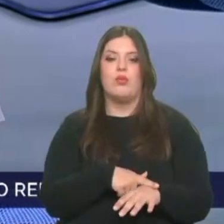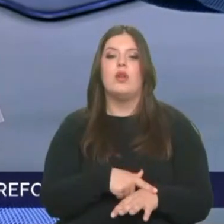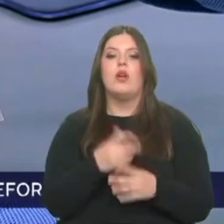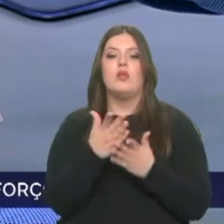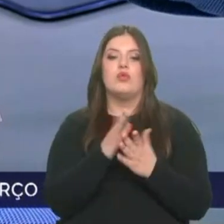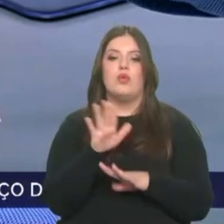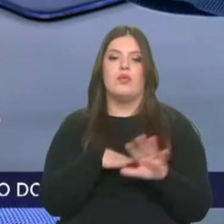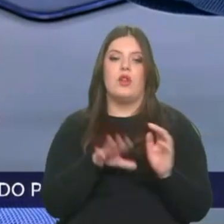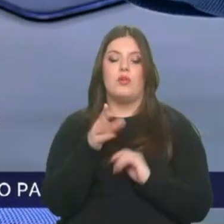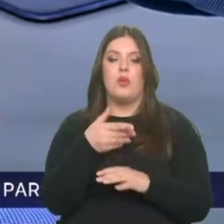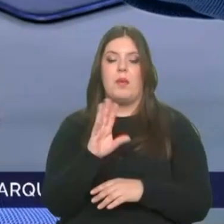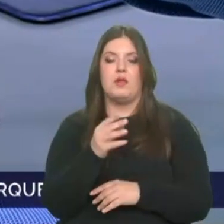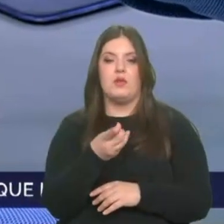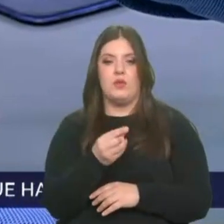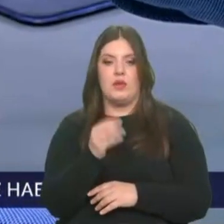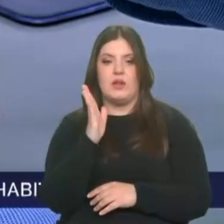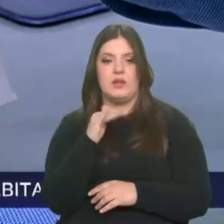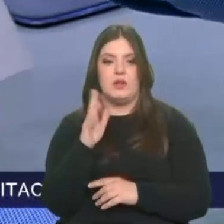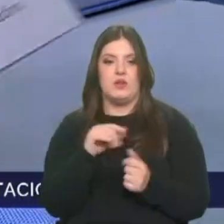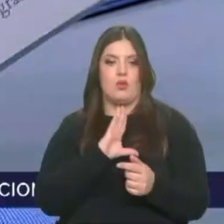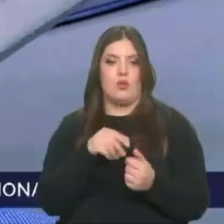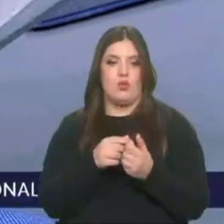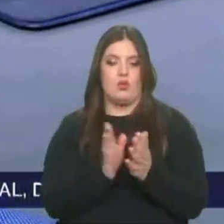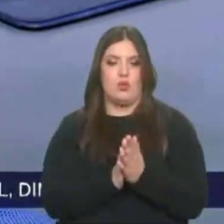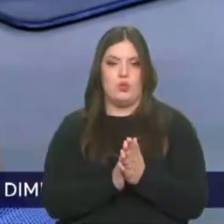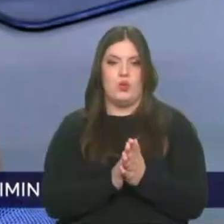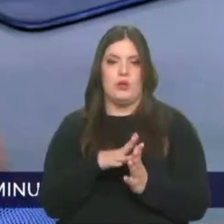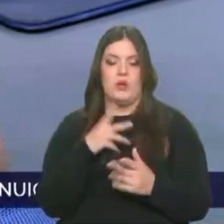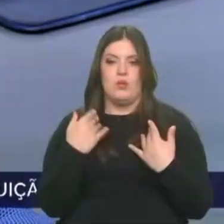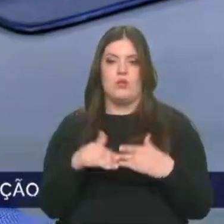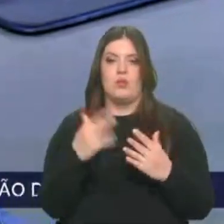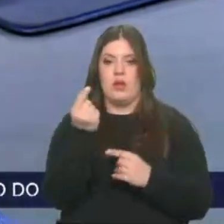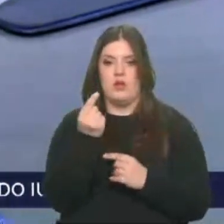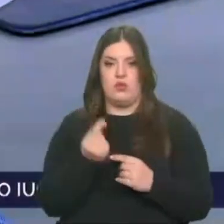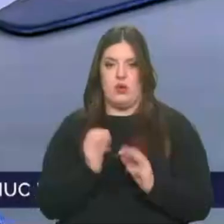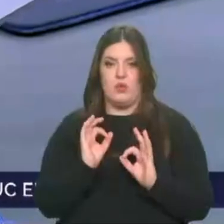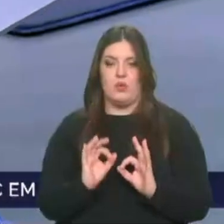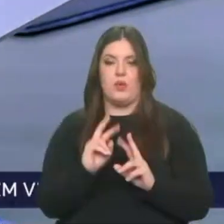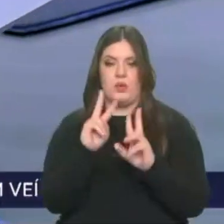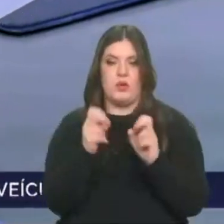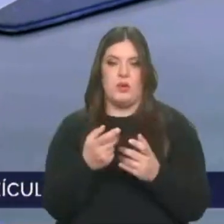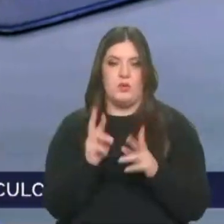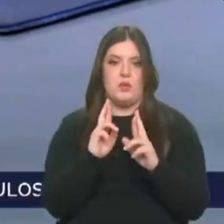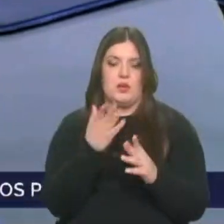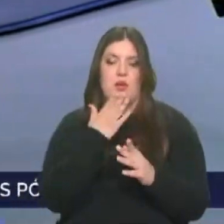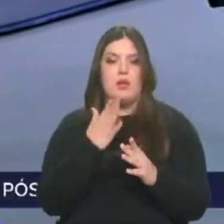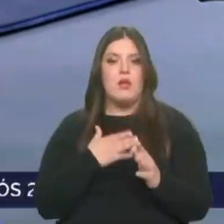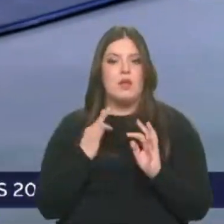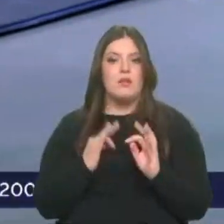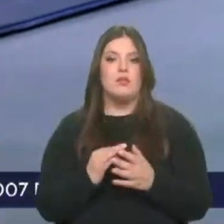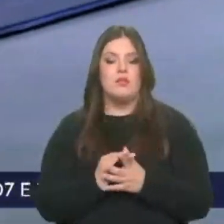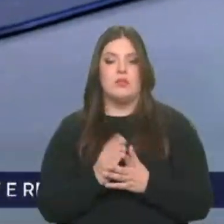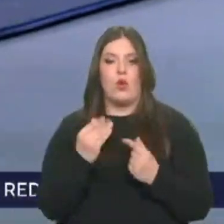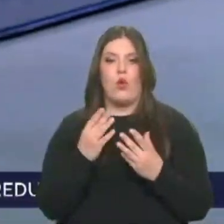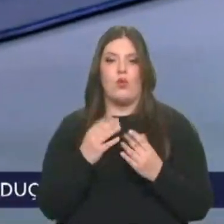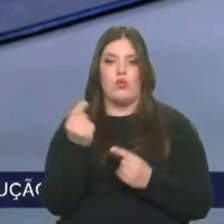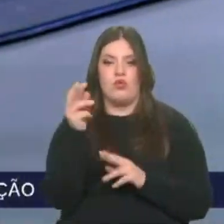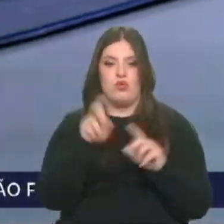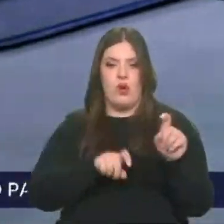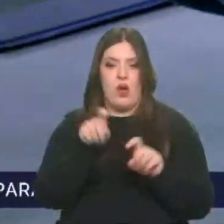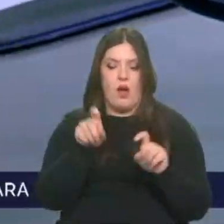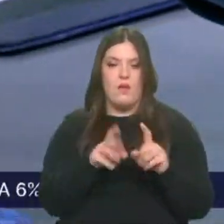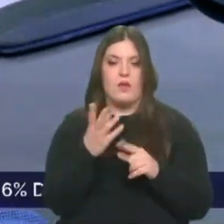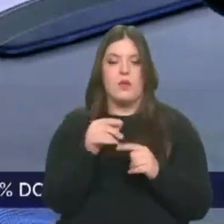feito por mais de 90 cientistas de todo o mundo, ricamente ilustrado. O título dá-nos esperança. Ricamente ilustrado, com imensos gráficos